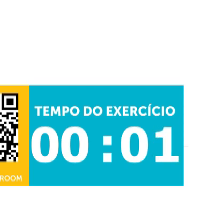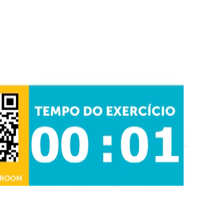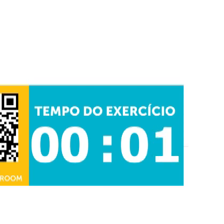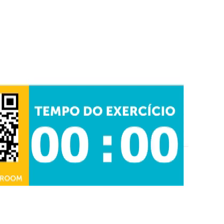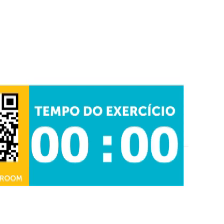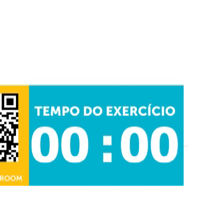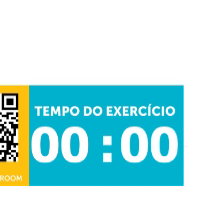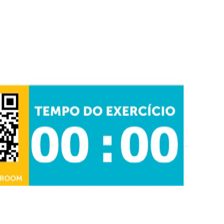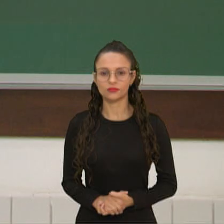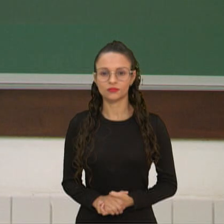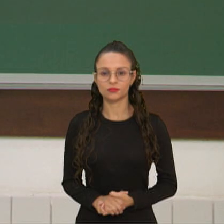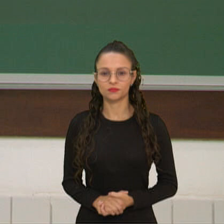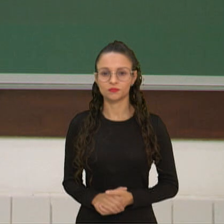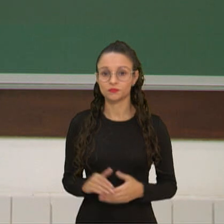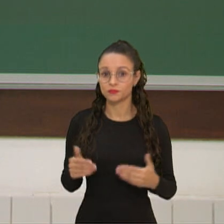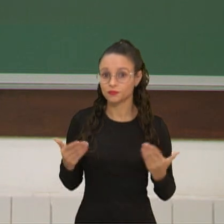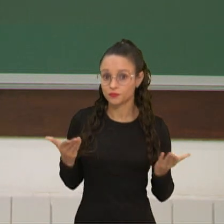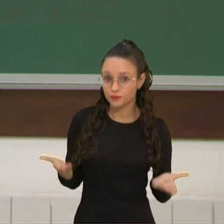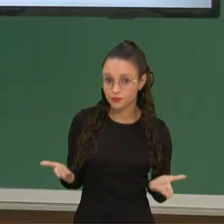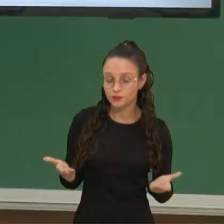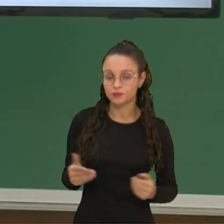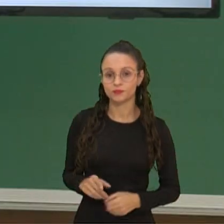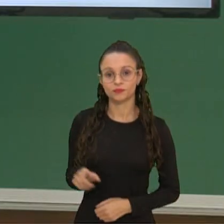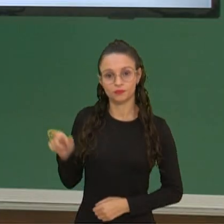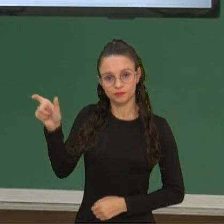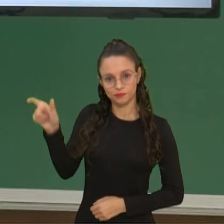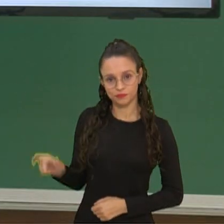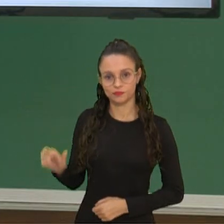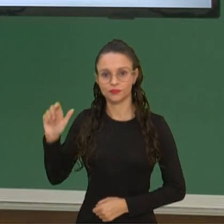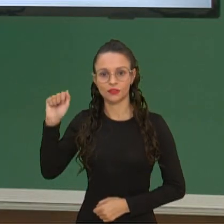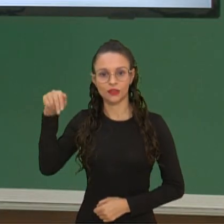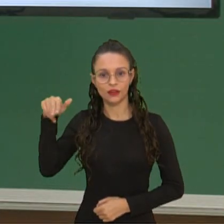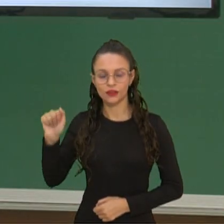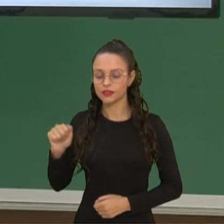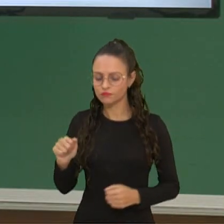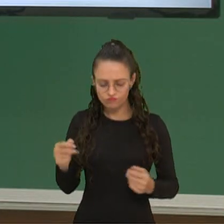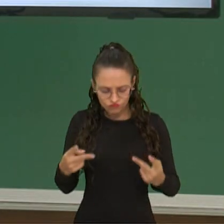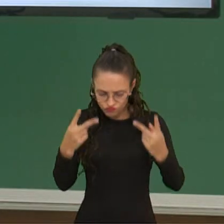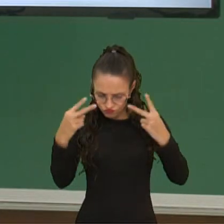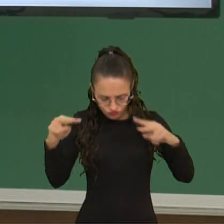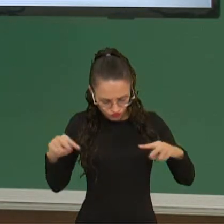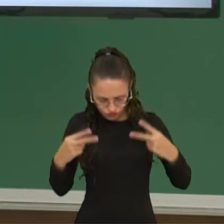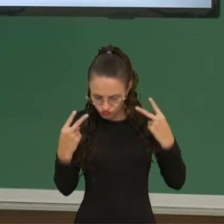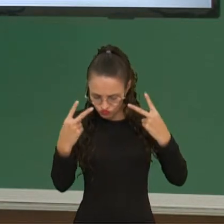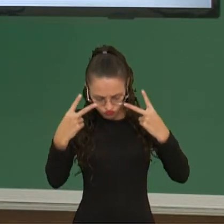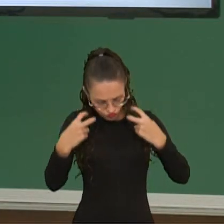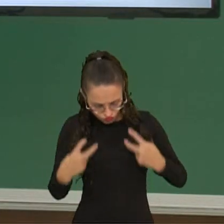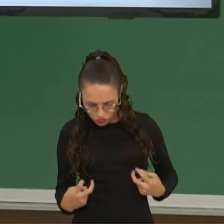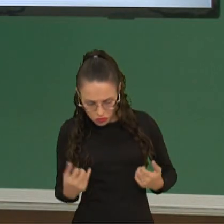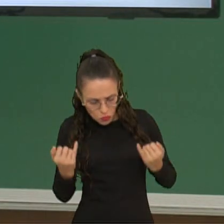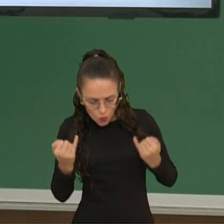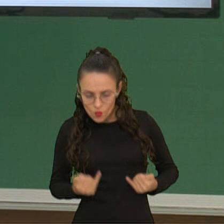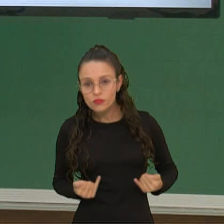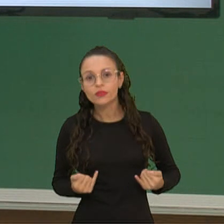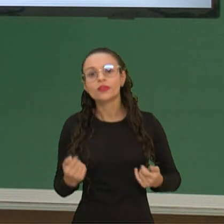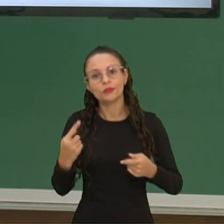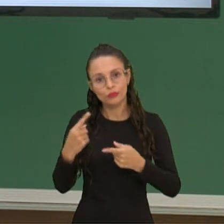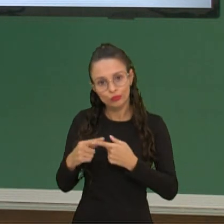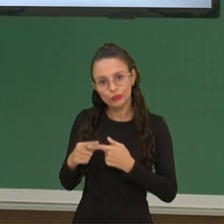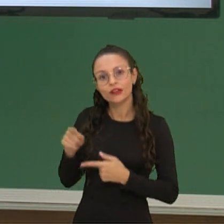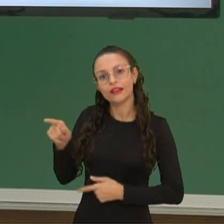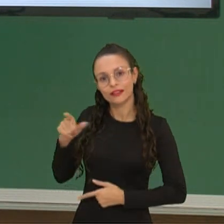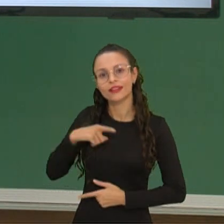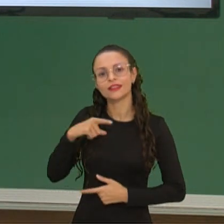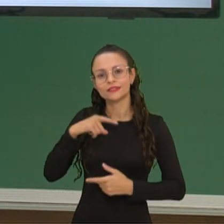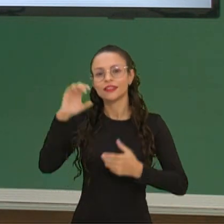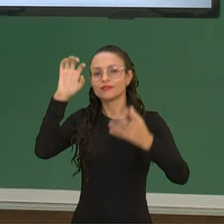bom então a ana né não se vê magra porque ela tem um transtorno alimentar um distúrbio